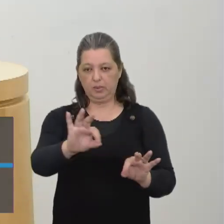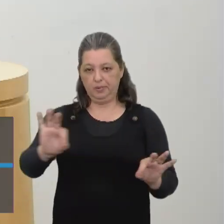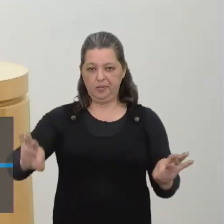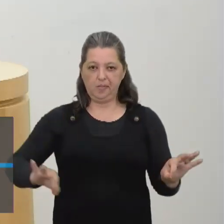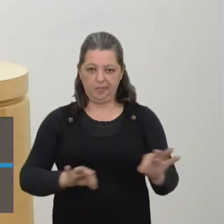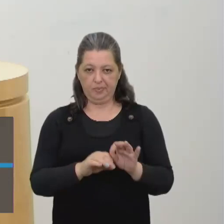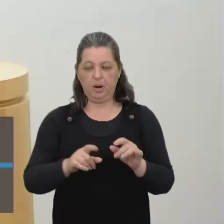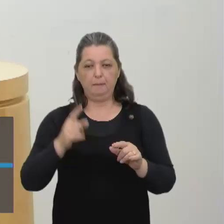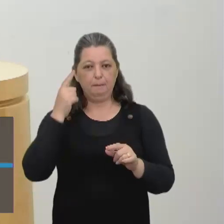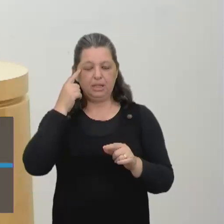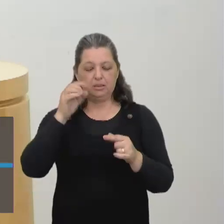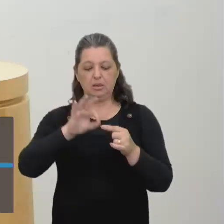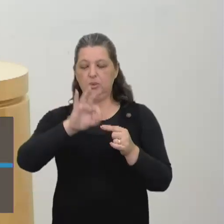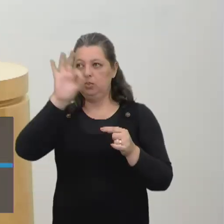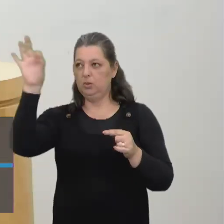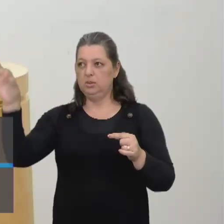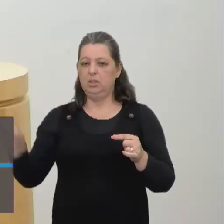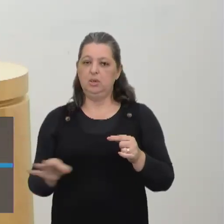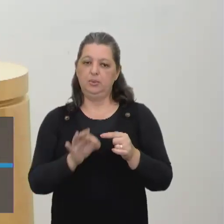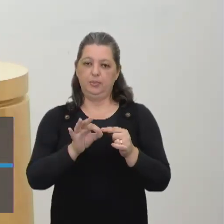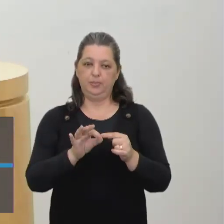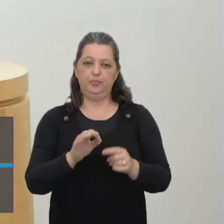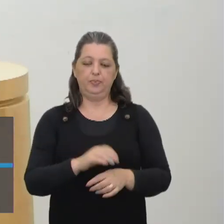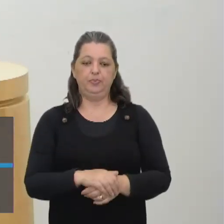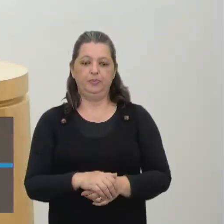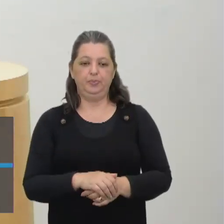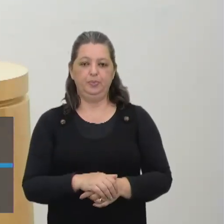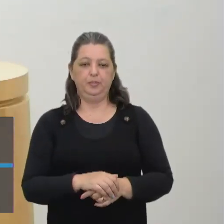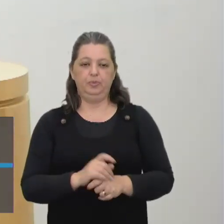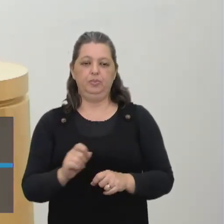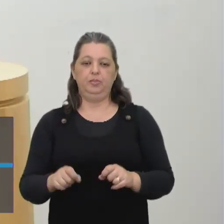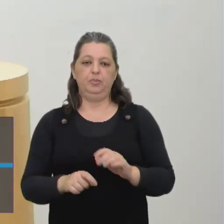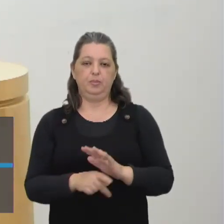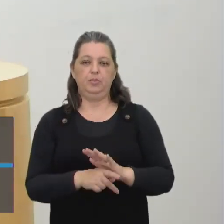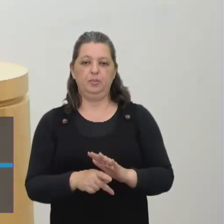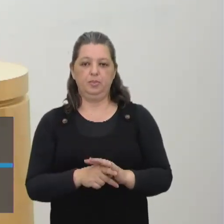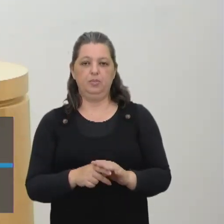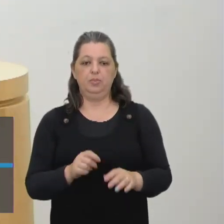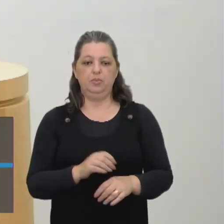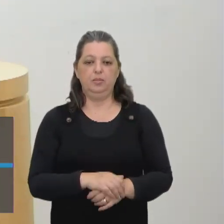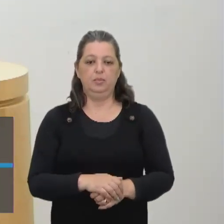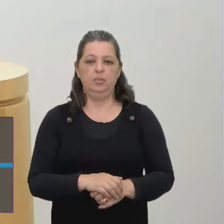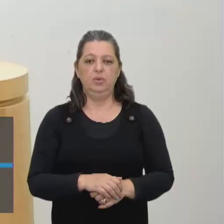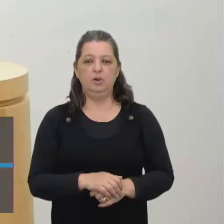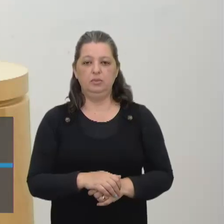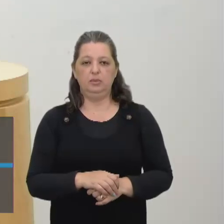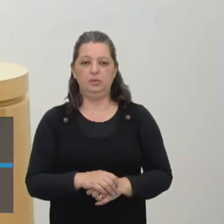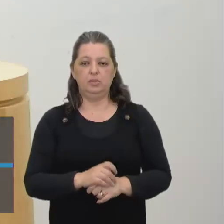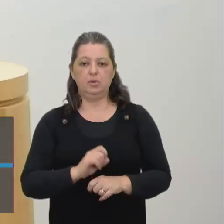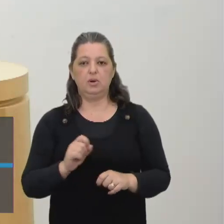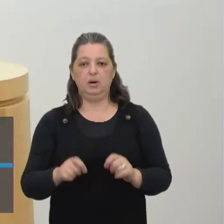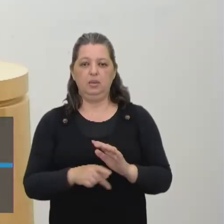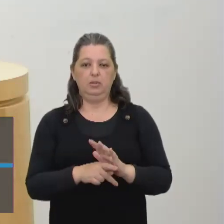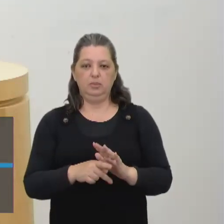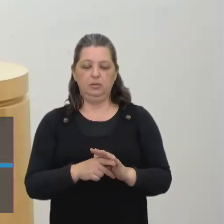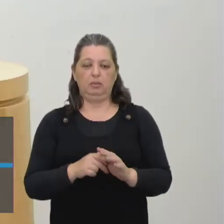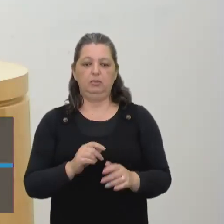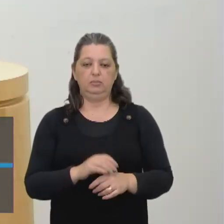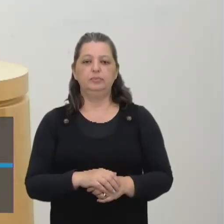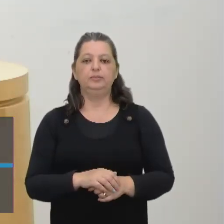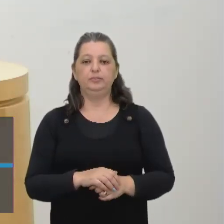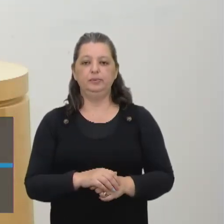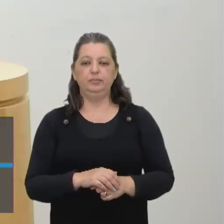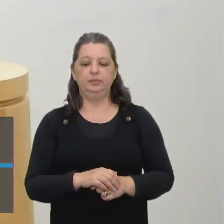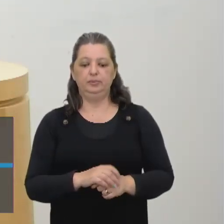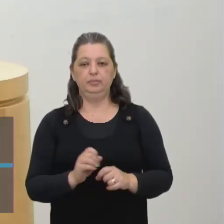num círculo, tá bom? Mas também, se você confundir essas duas definições, também não tem problema. Contanto que você saiba o que é o comprimento e o que é a área. Isso você não pode errar,